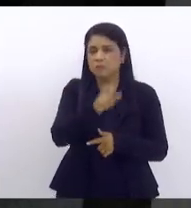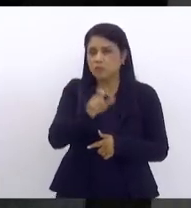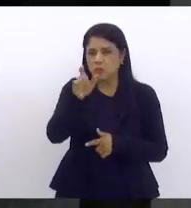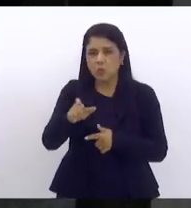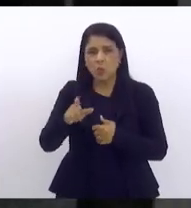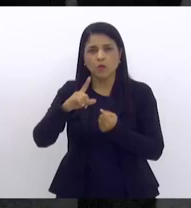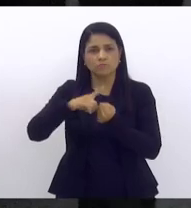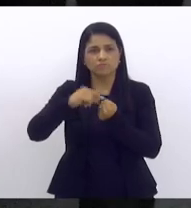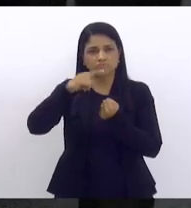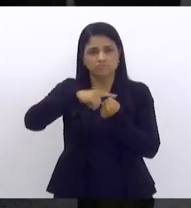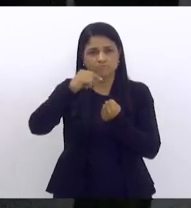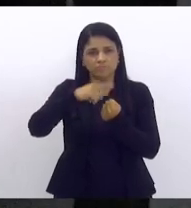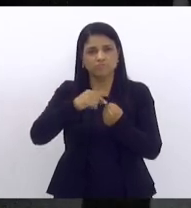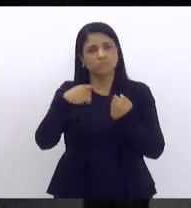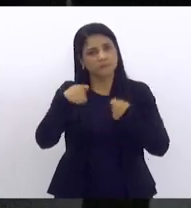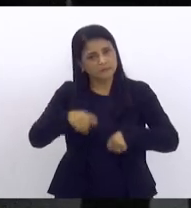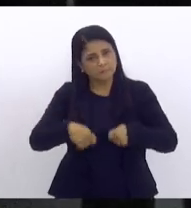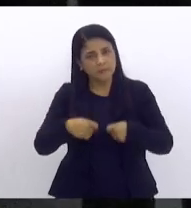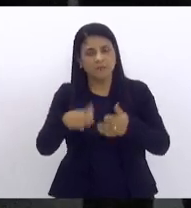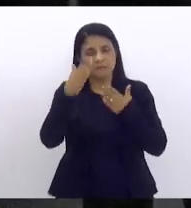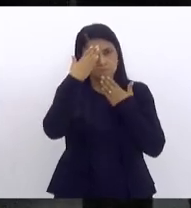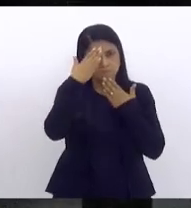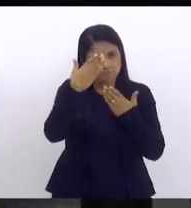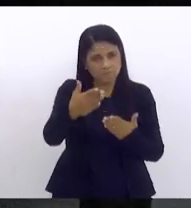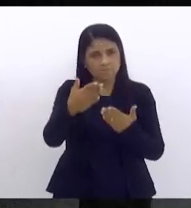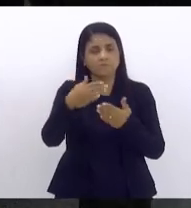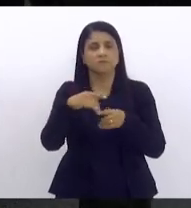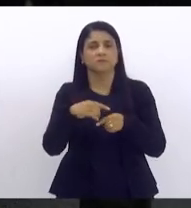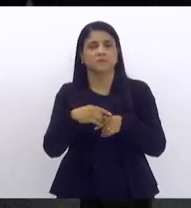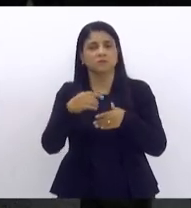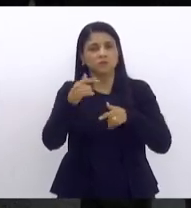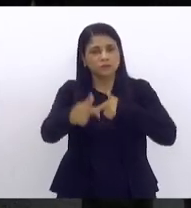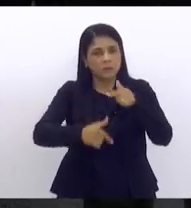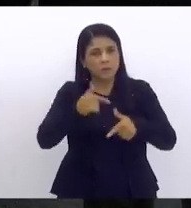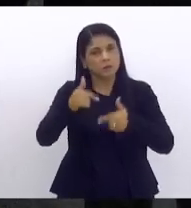empreender agradecem, os trabalhadores